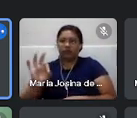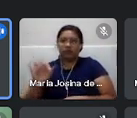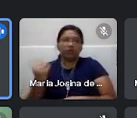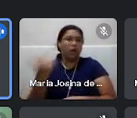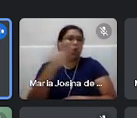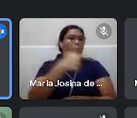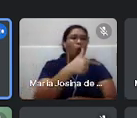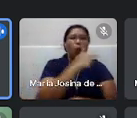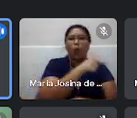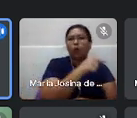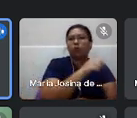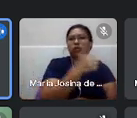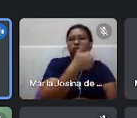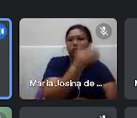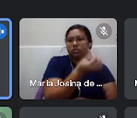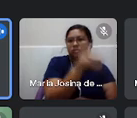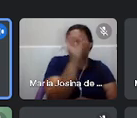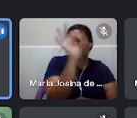Lauro,